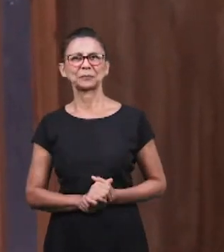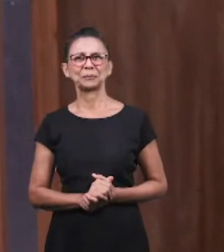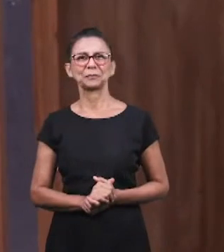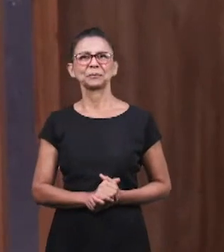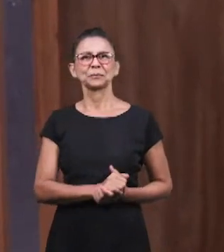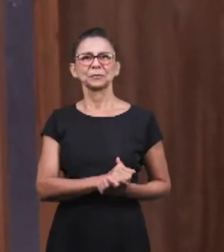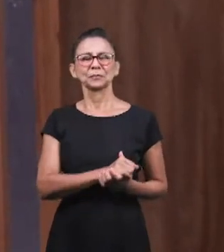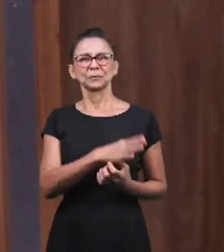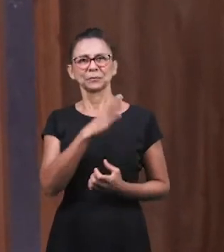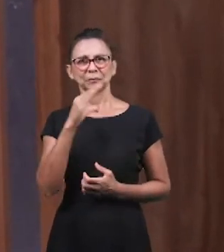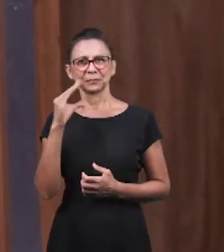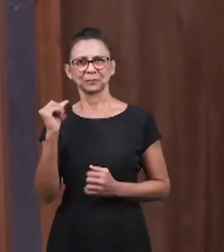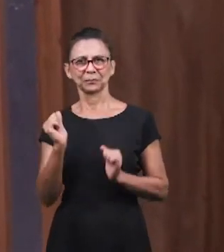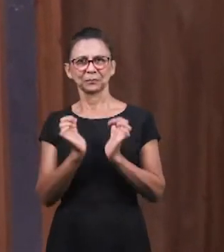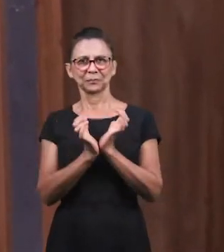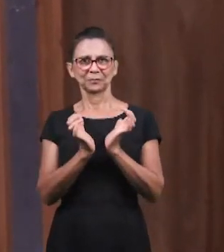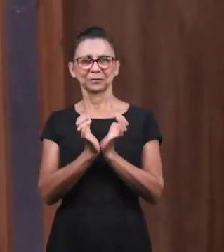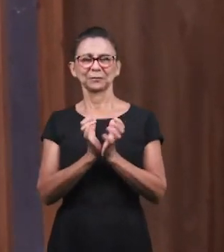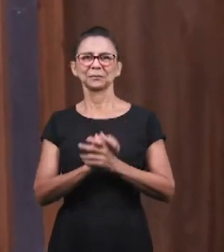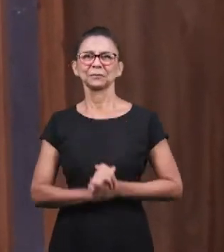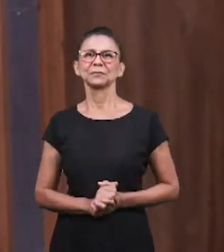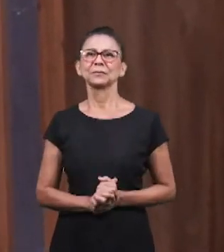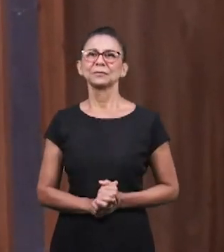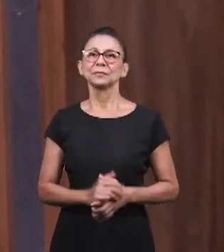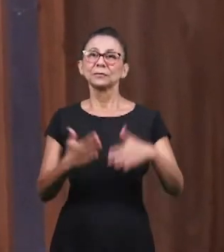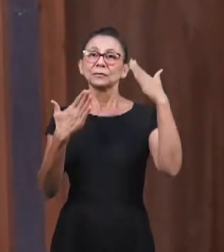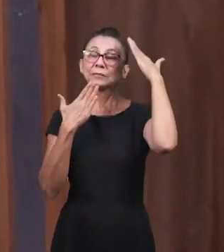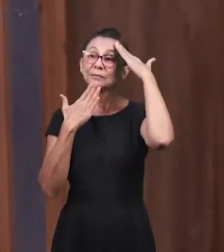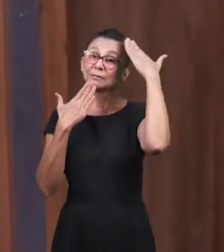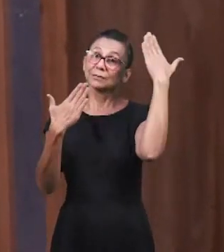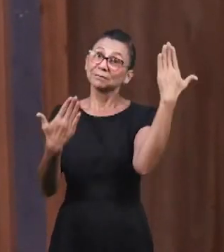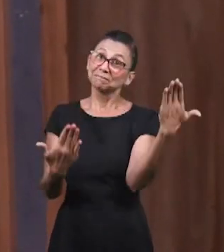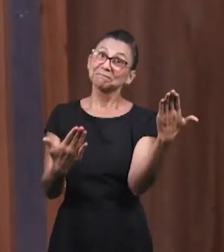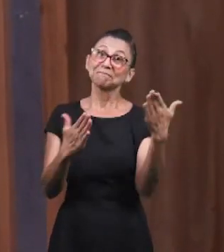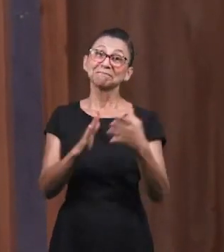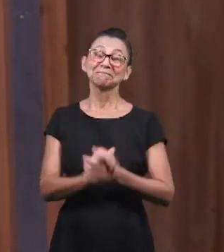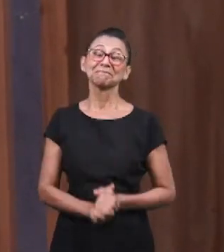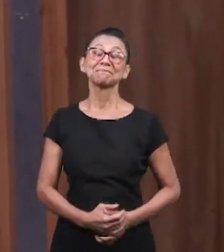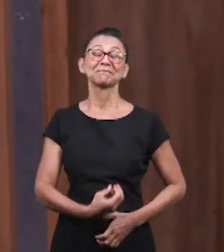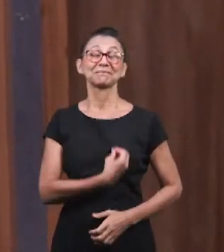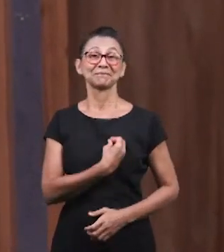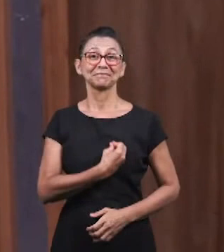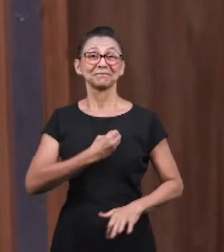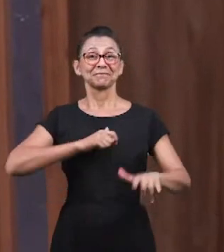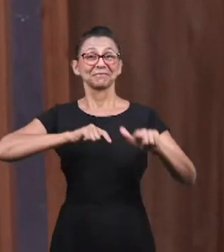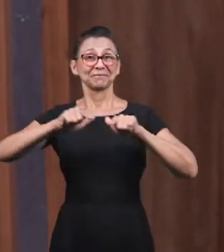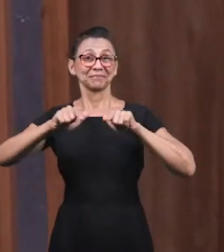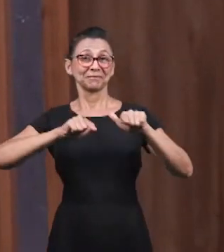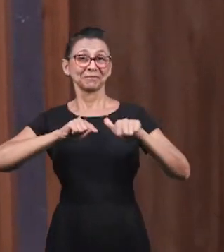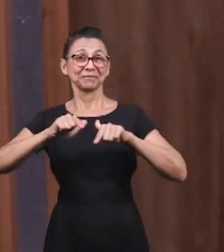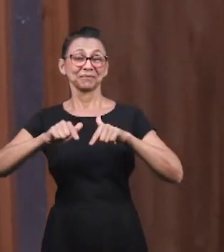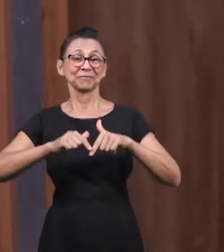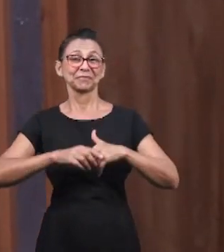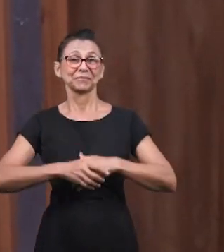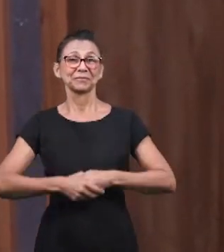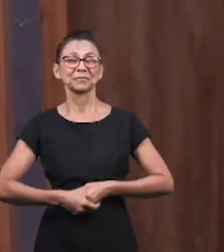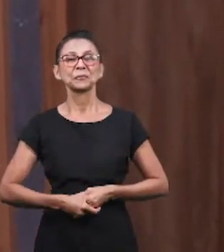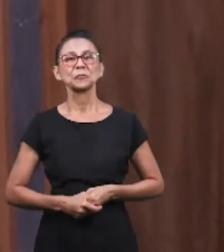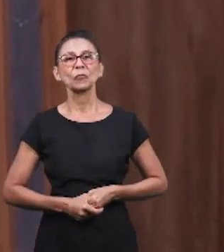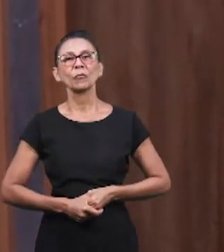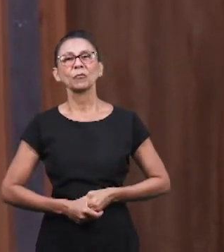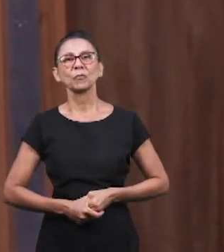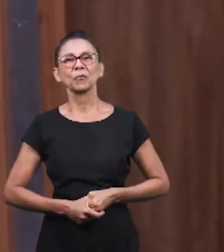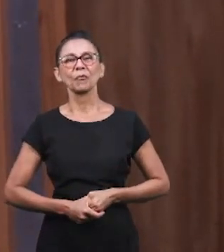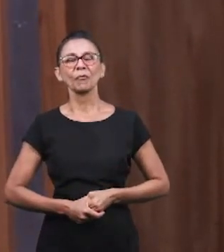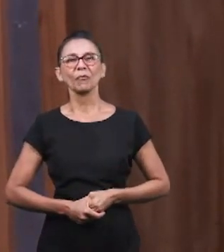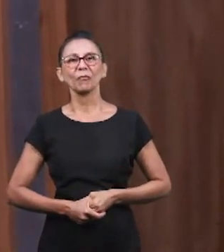a Carolina e o Davi. Muito obrigado por esta demonstração do trabalho muito bem feito, né? Que as irmãs